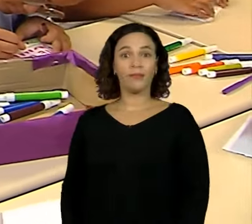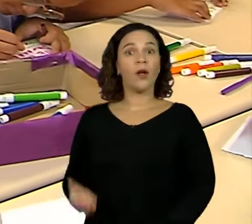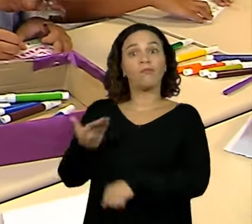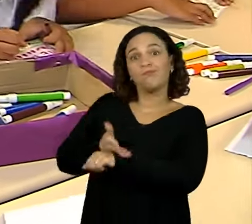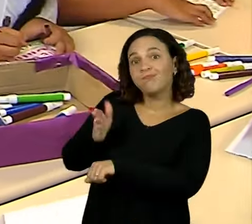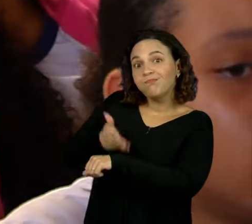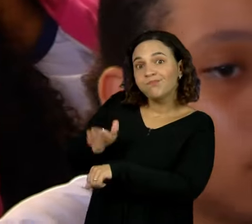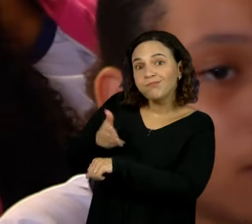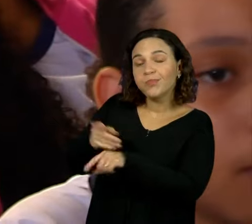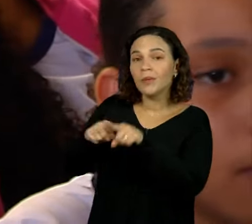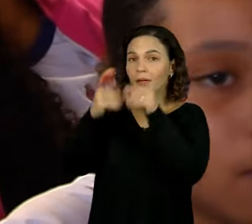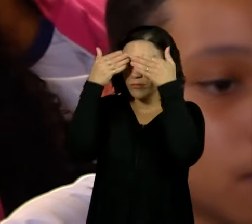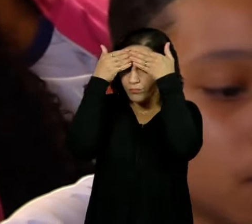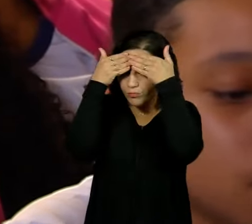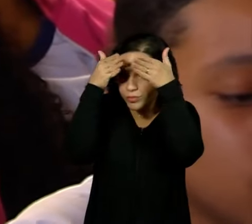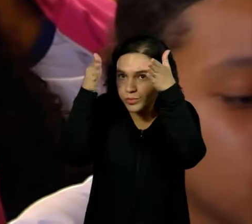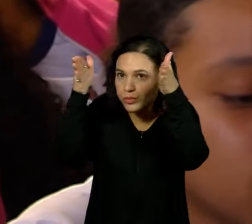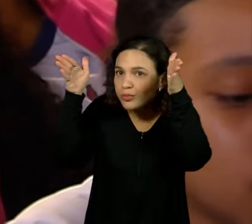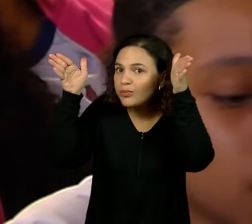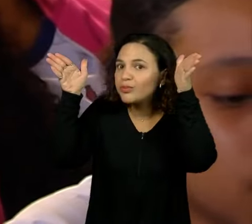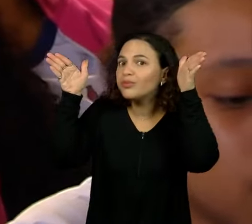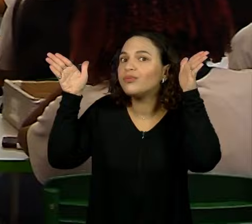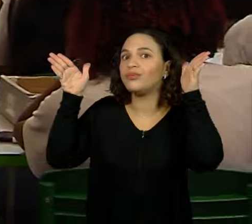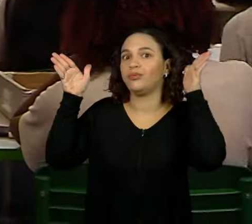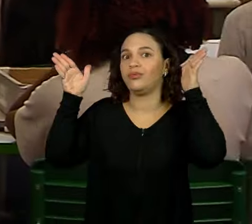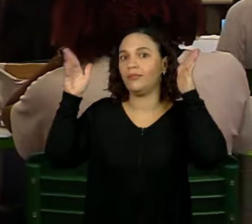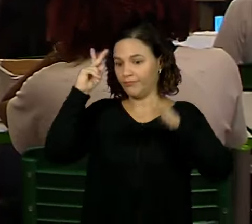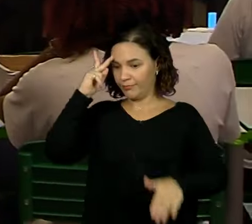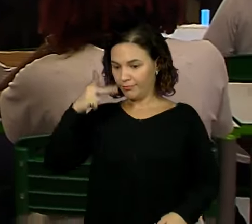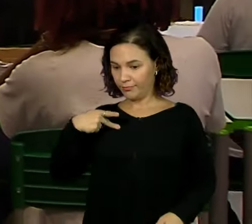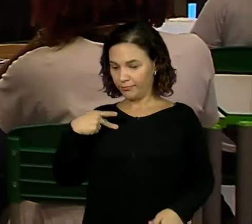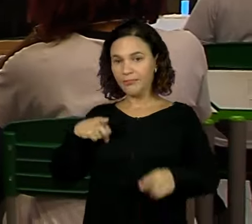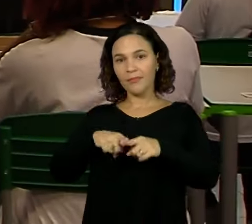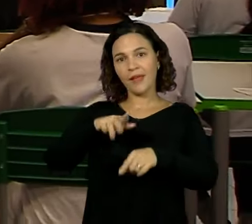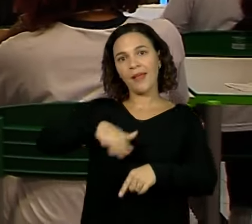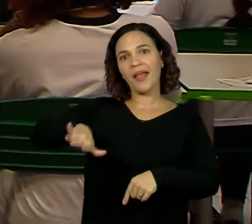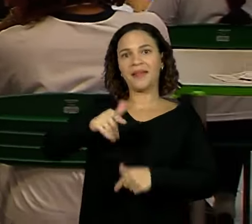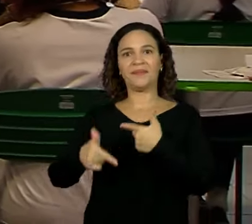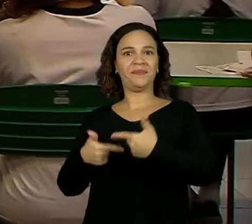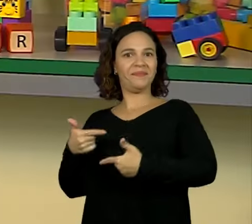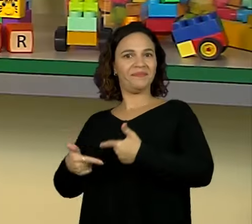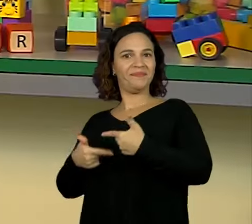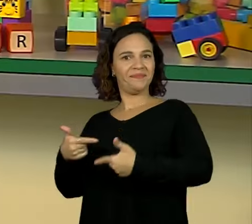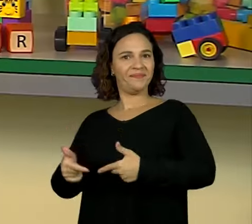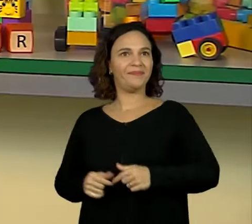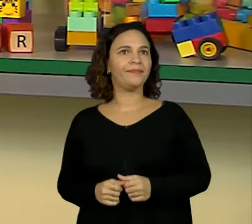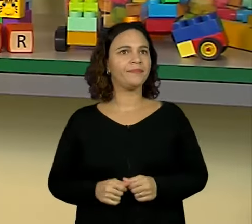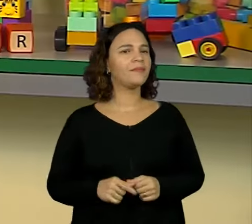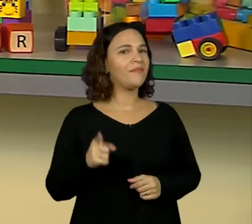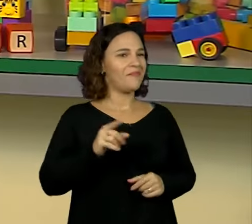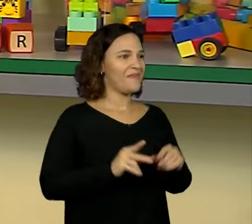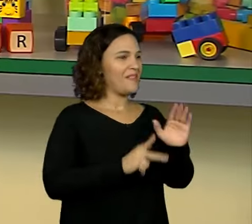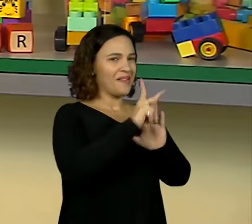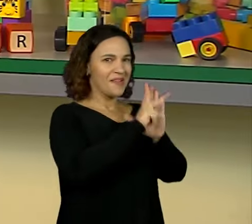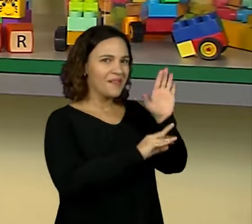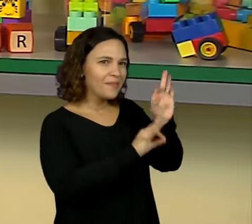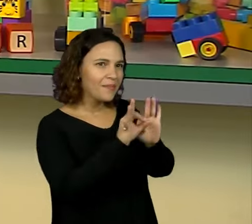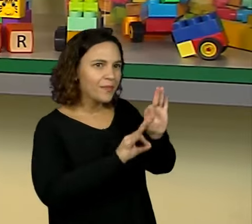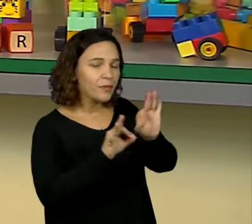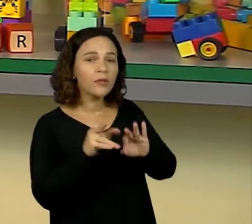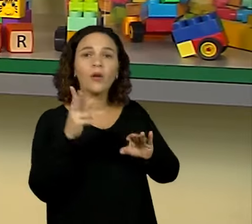Praticando e ampliando os horizontes pessoais e profissionais. Esse projeto,